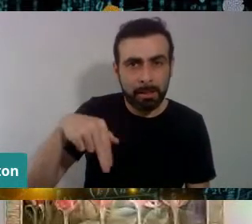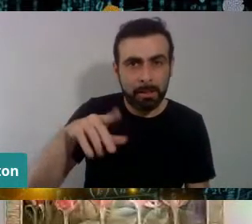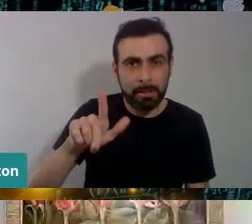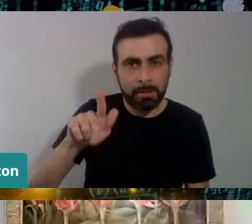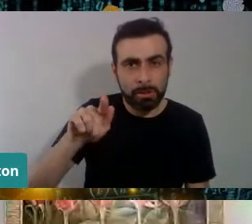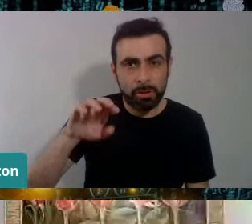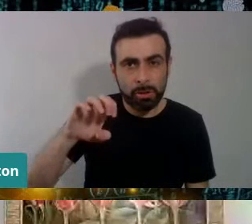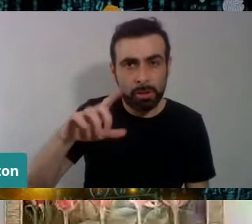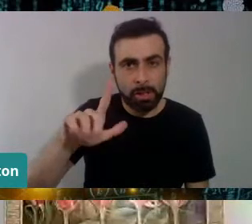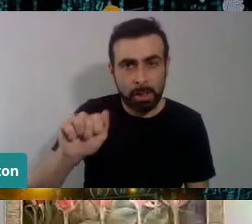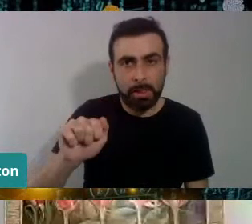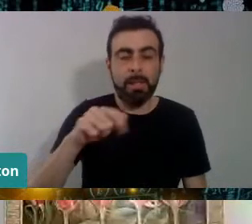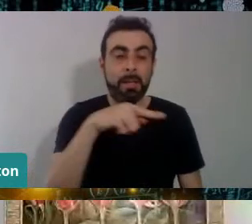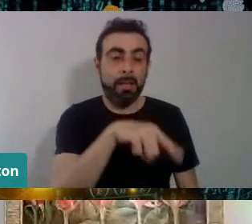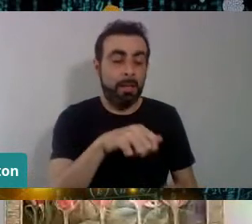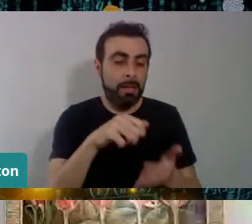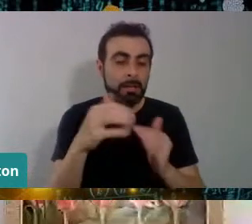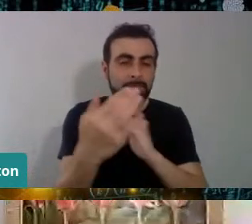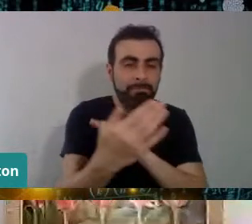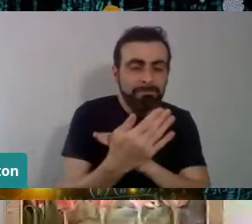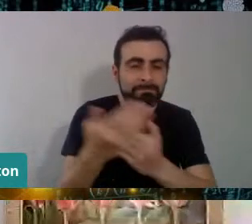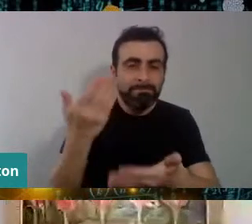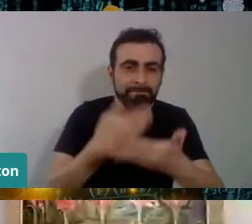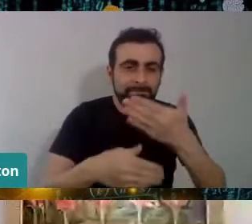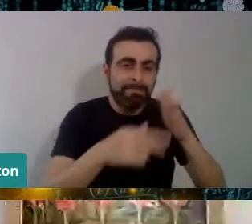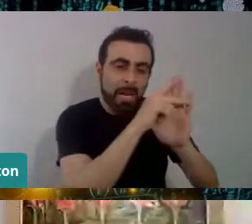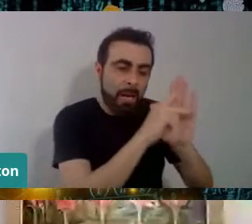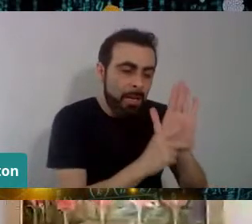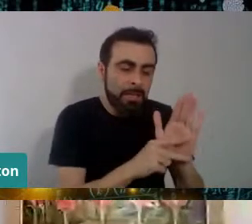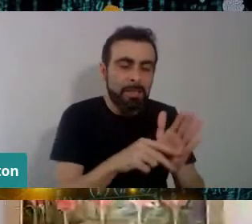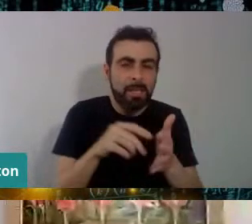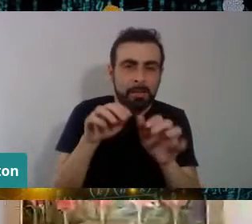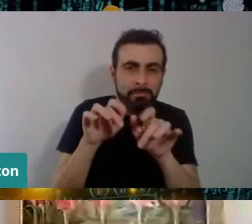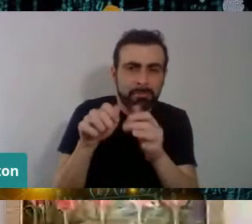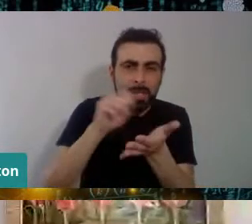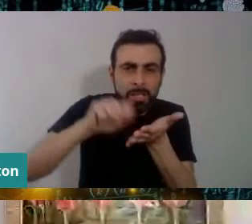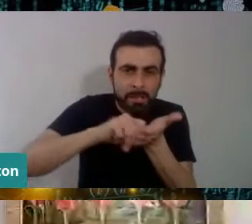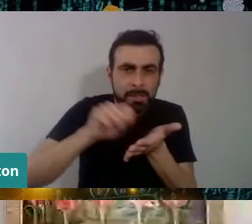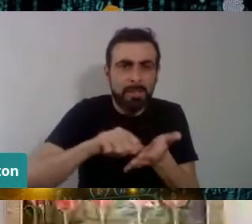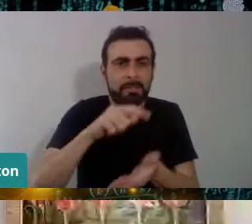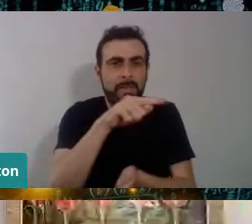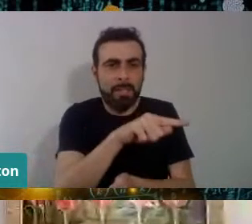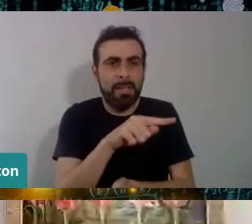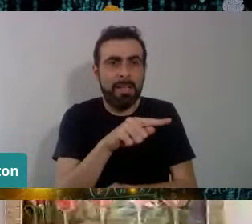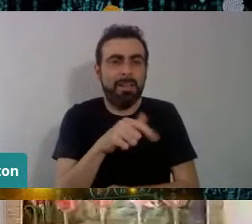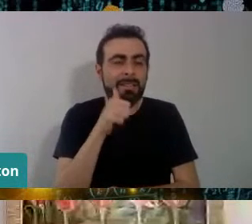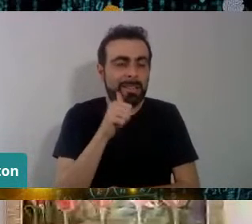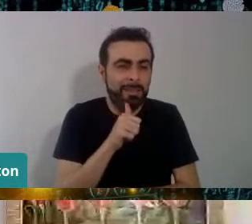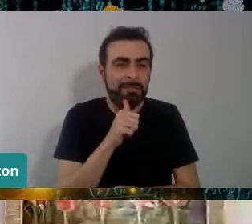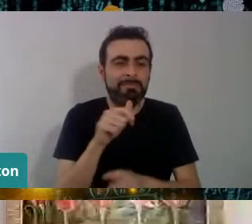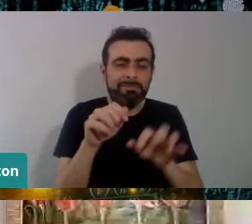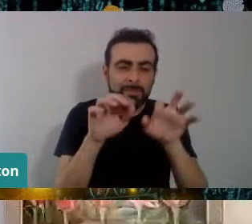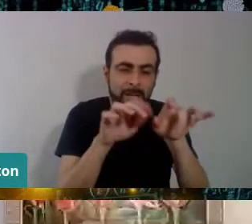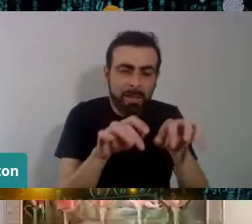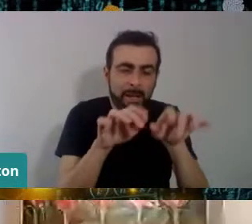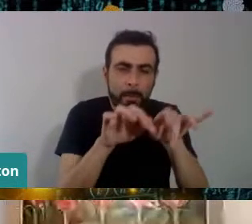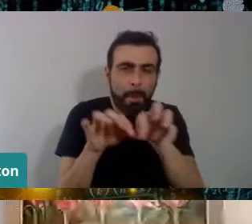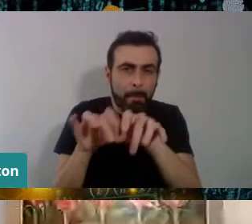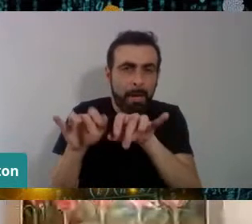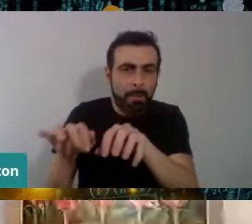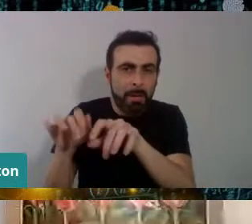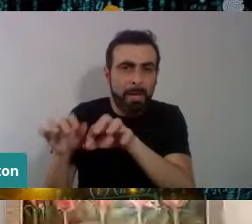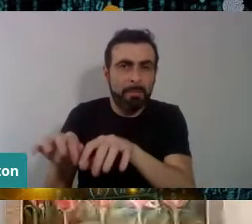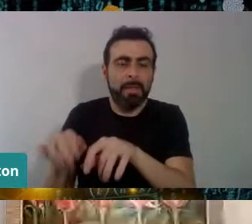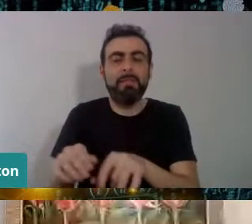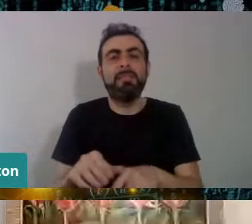ajudou, né, a escrever todo o projeto do curso de matemática. Ela era que datilografava tudo naquela época,